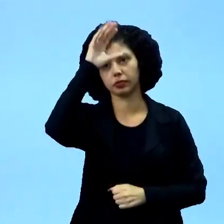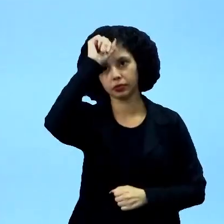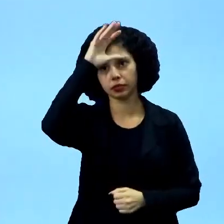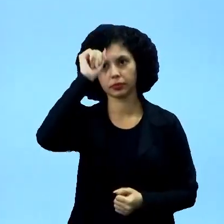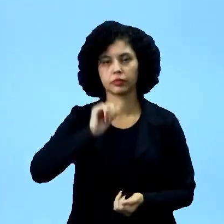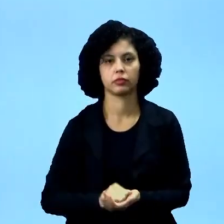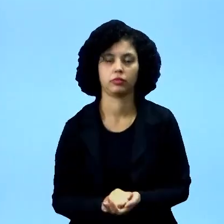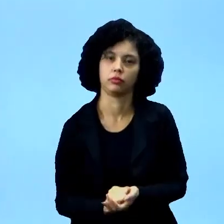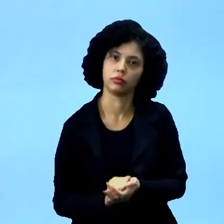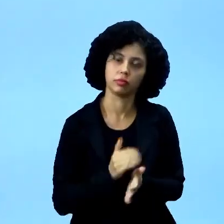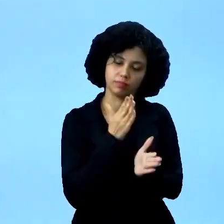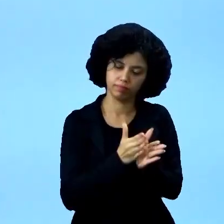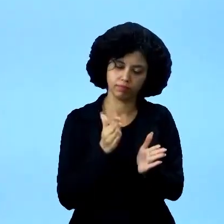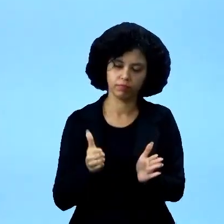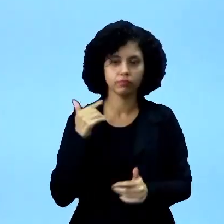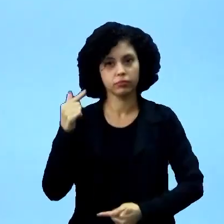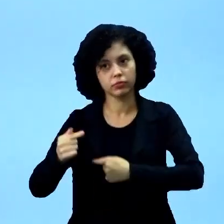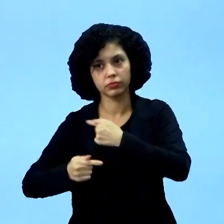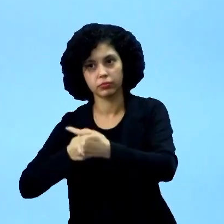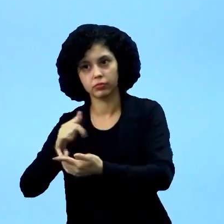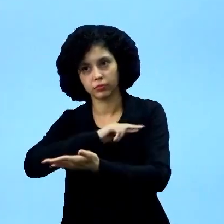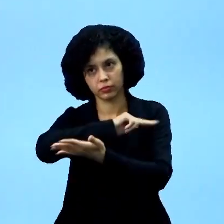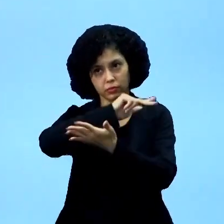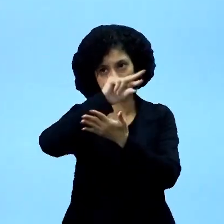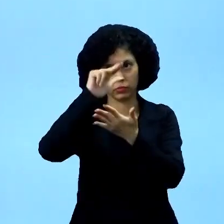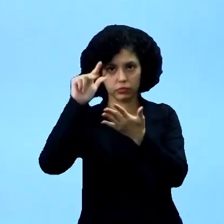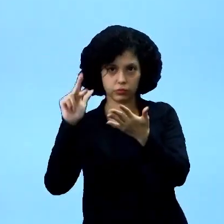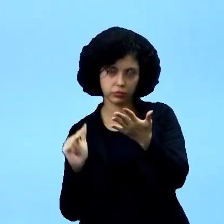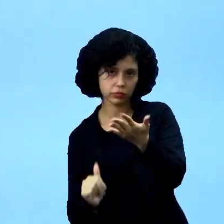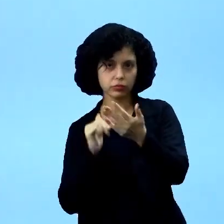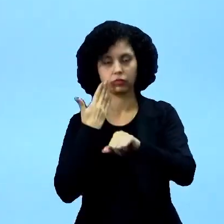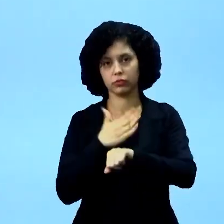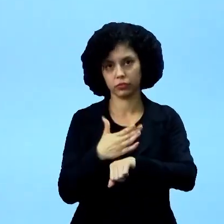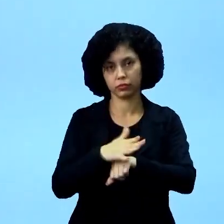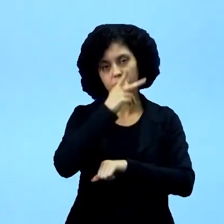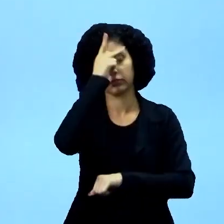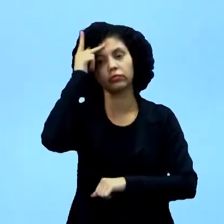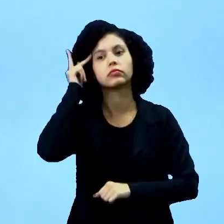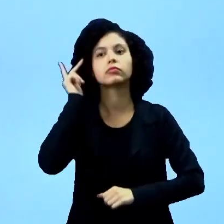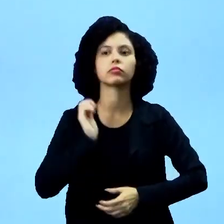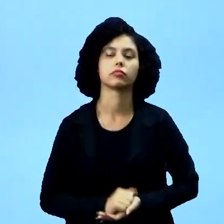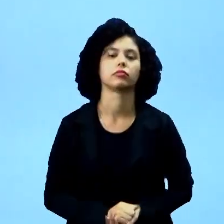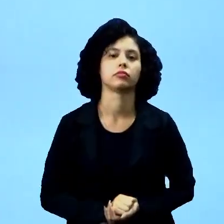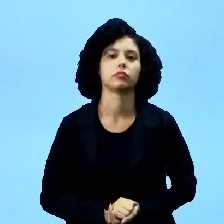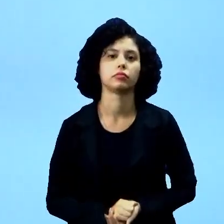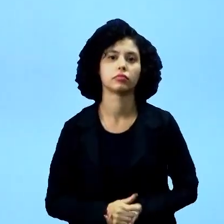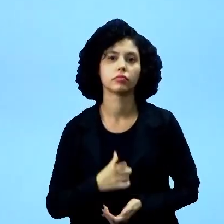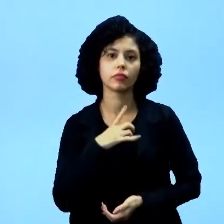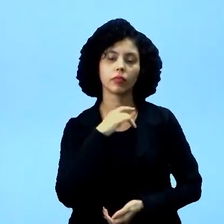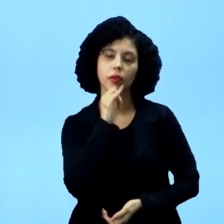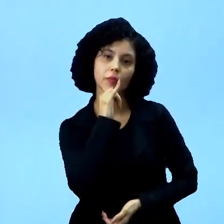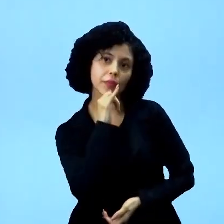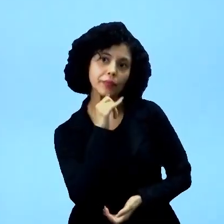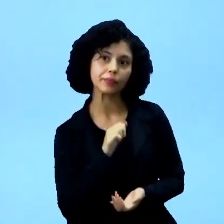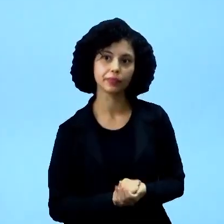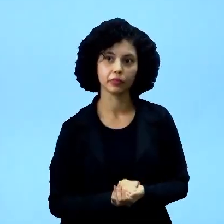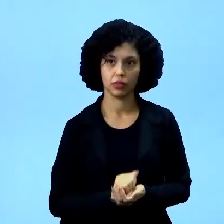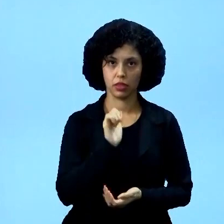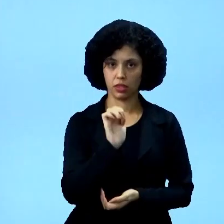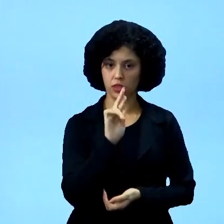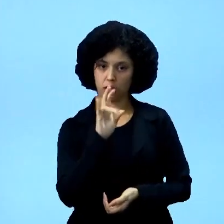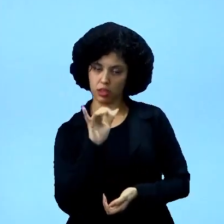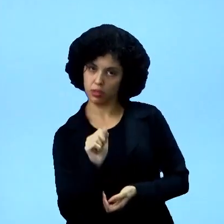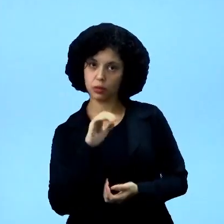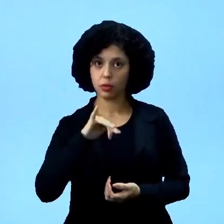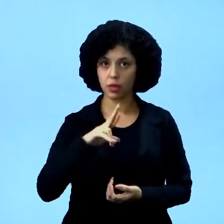ele vai sendo repassado para os diversos praticantes. Por exemplo, Existe o segmento artes